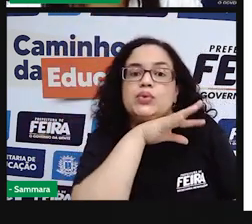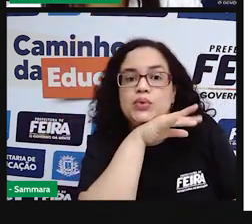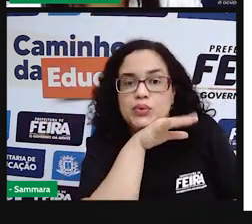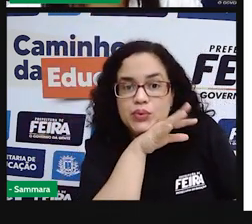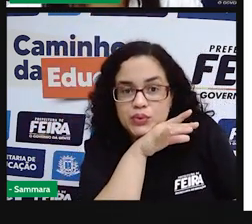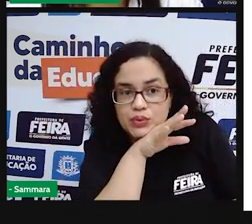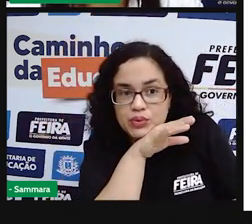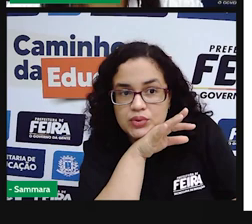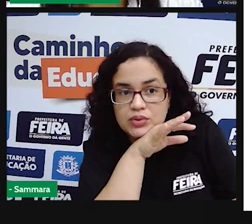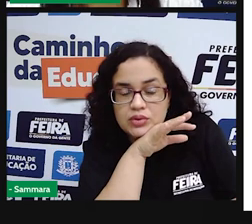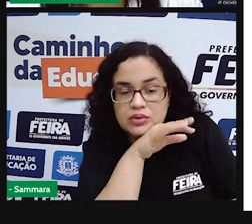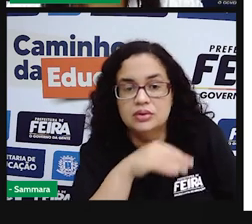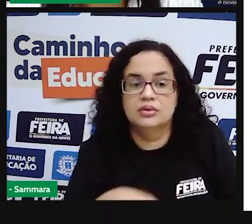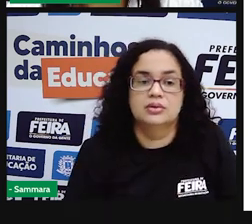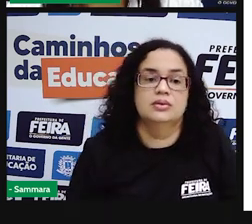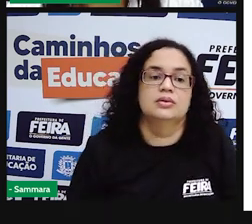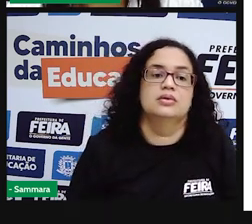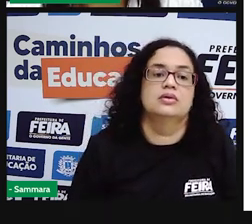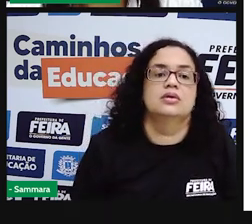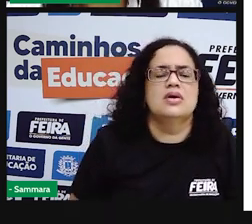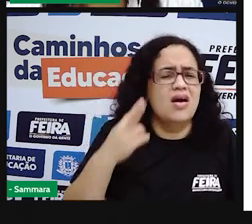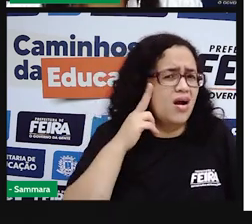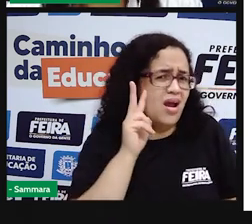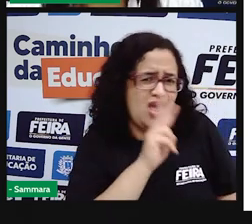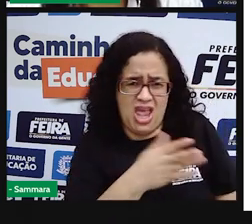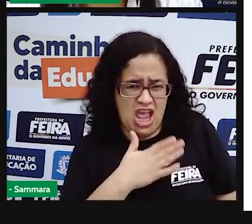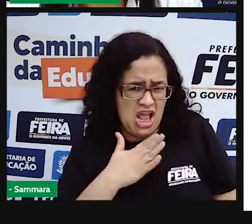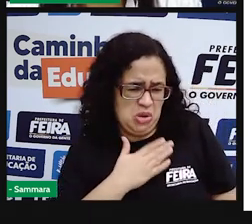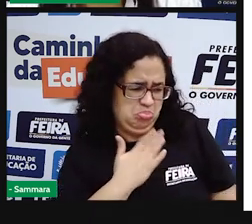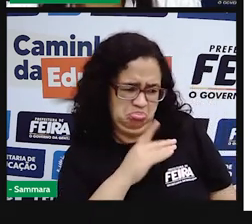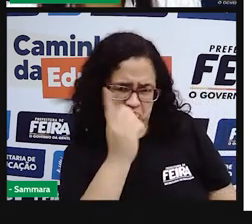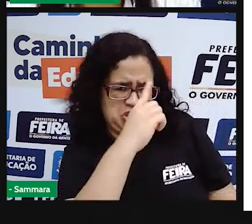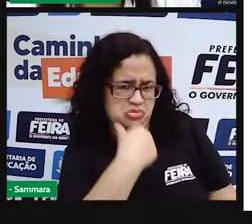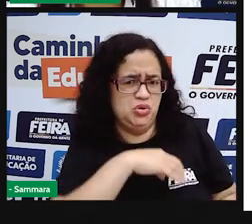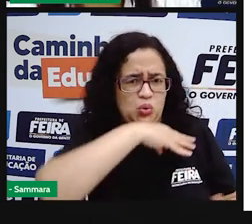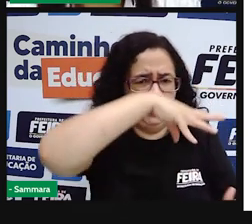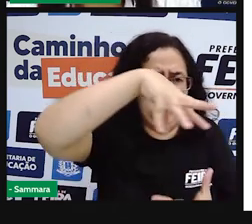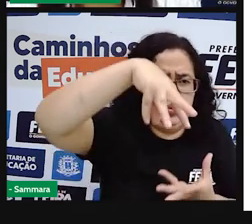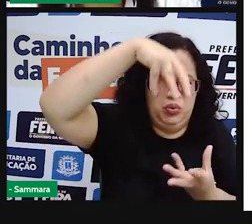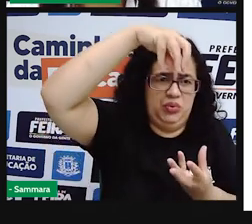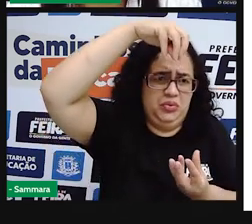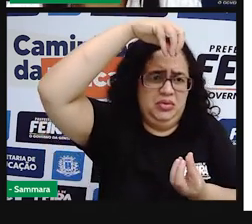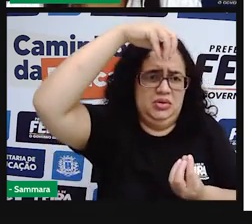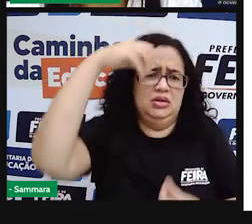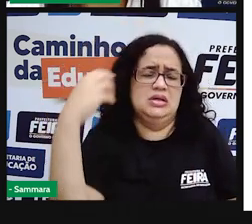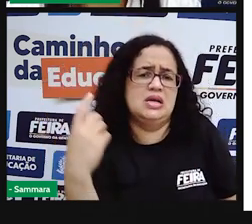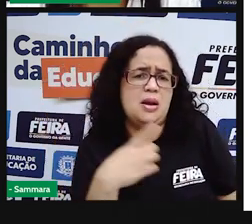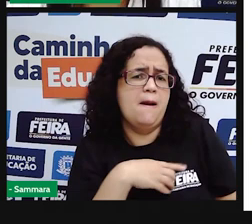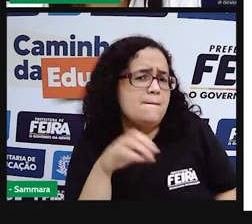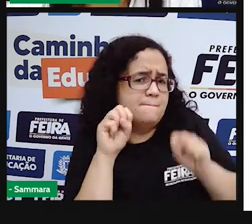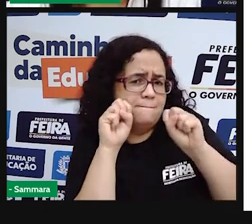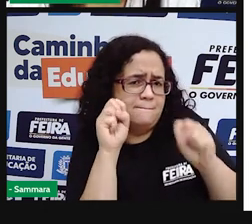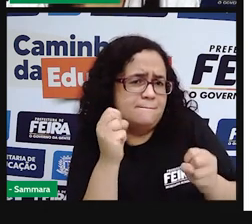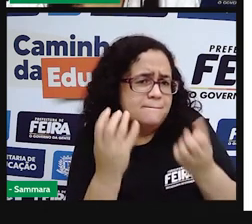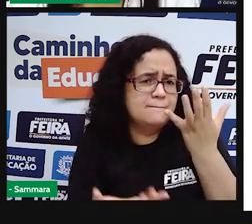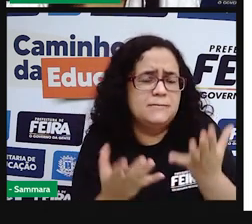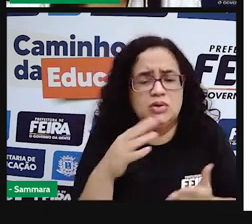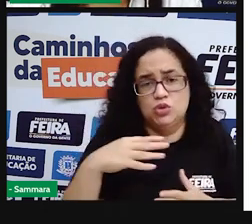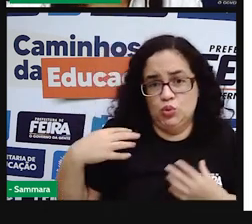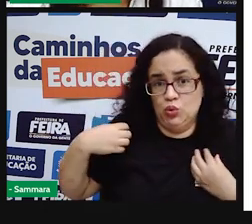fantasminha falando, né? Eu não sou um mau espírito, só não vou lá porque posso queimar o meu